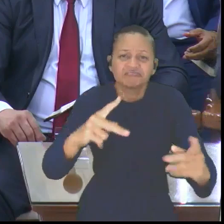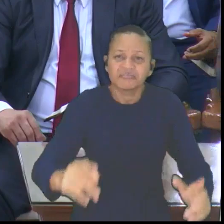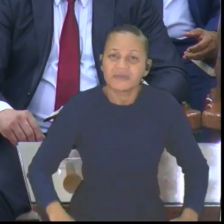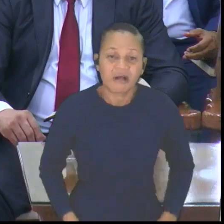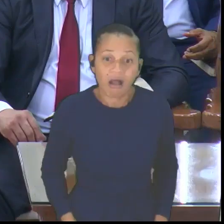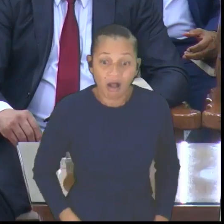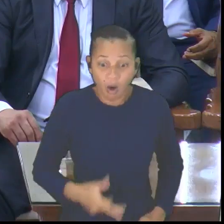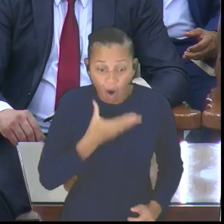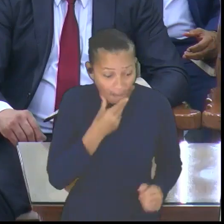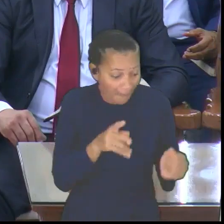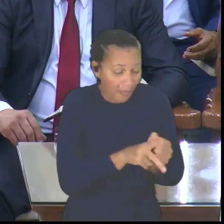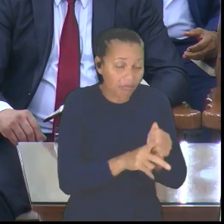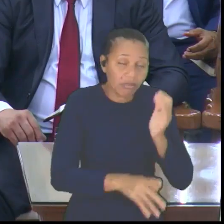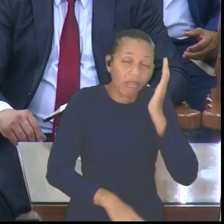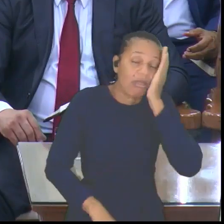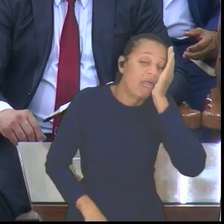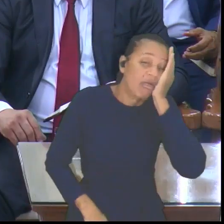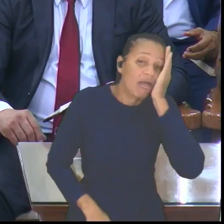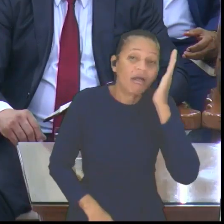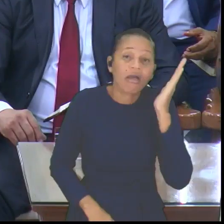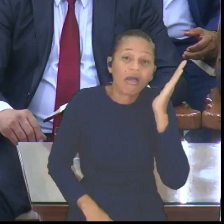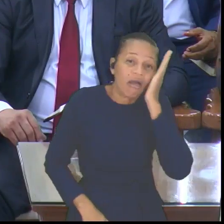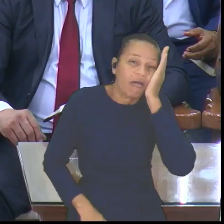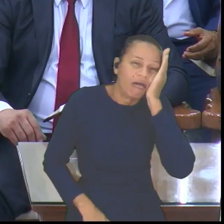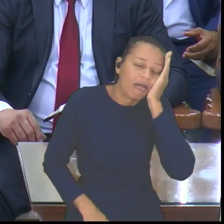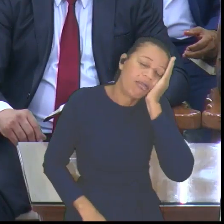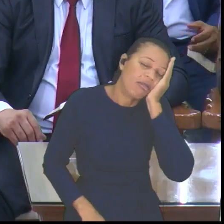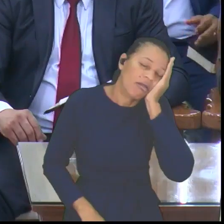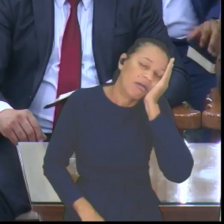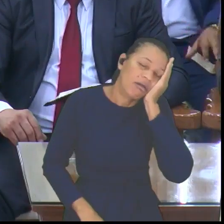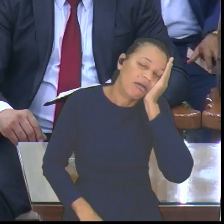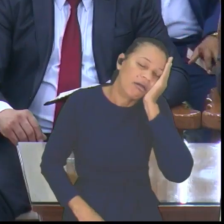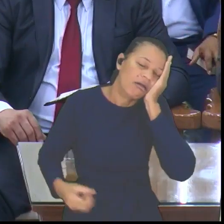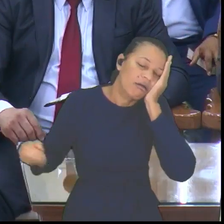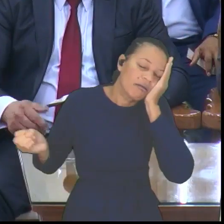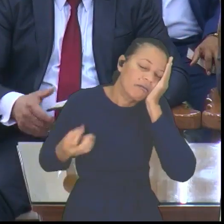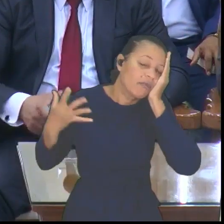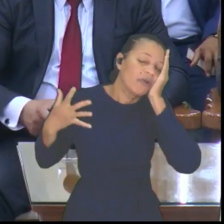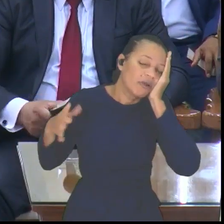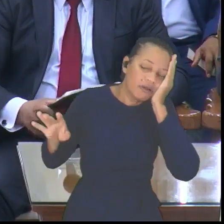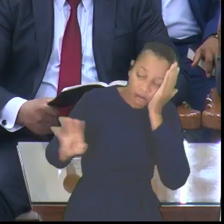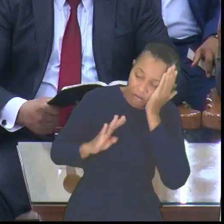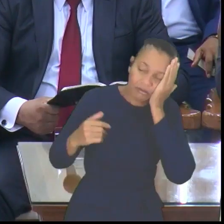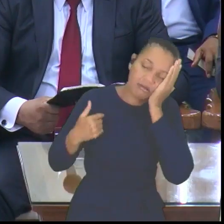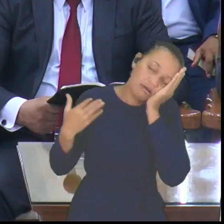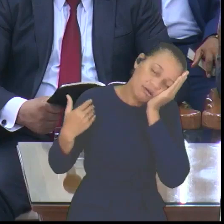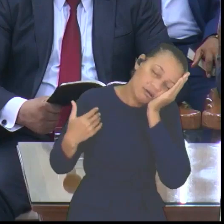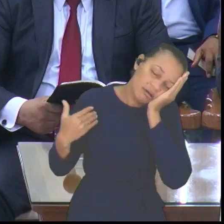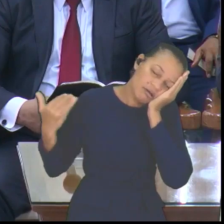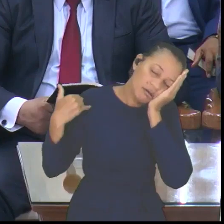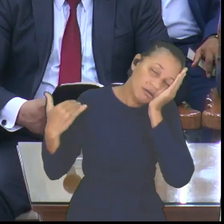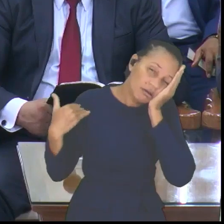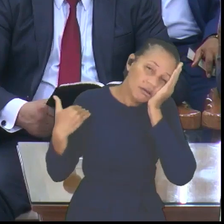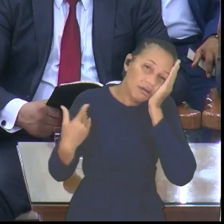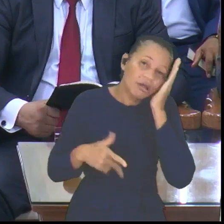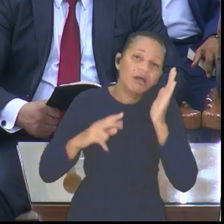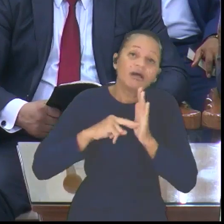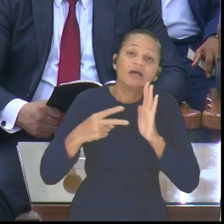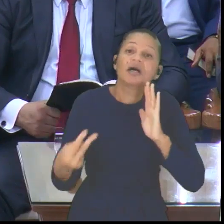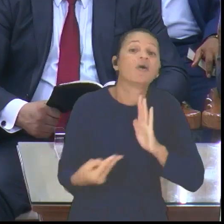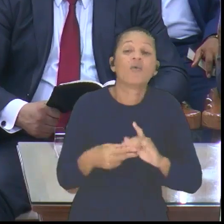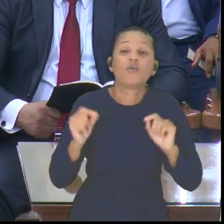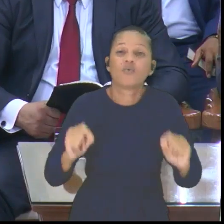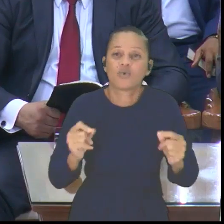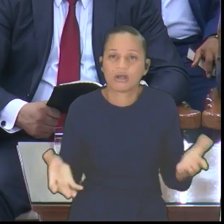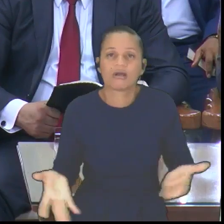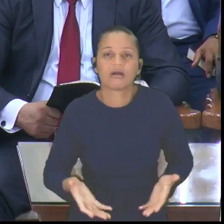Pedro dormia, irmãos. Dormia. O milagre chegou, ele estava dormindo. Isso aqui reflete para